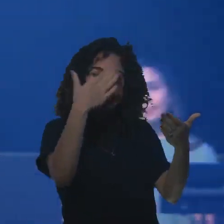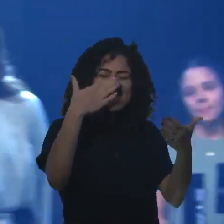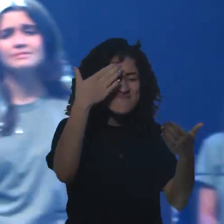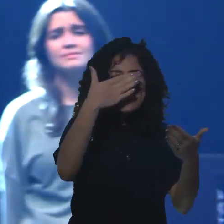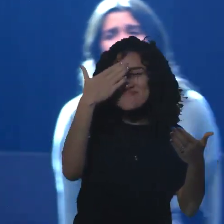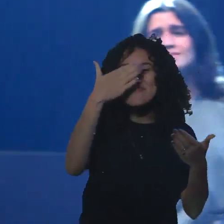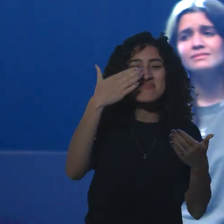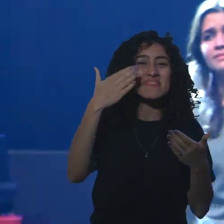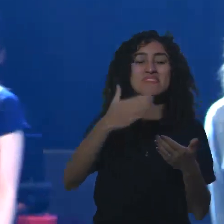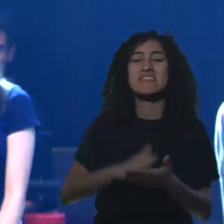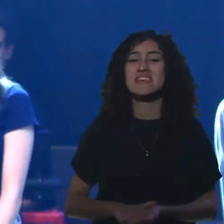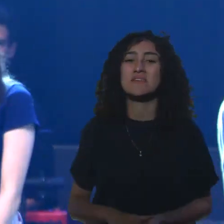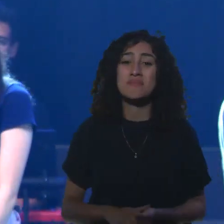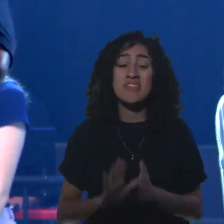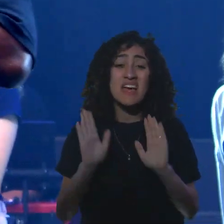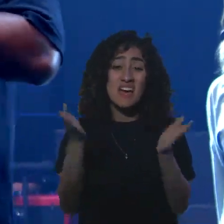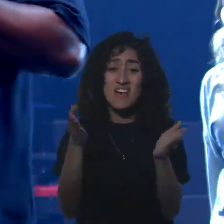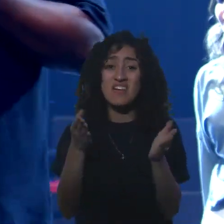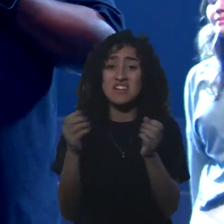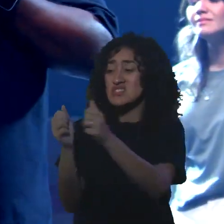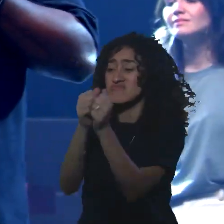e não tem mais essa comunhão,